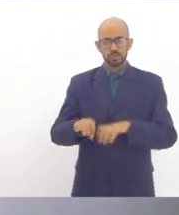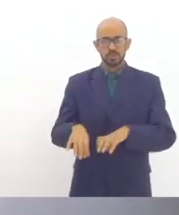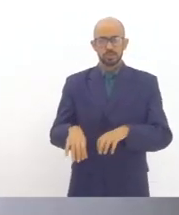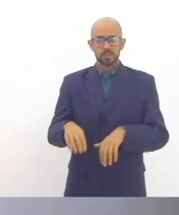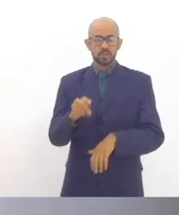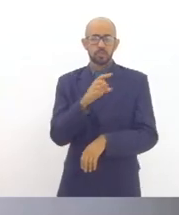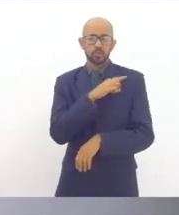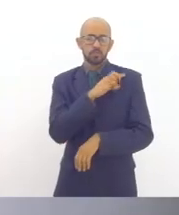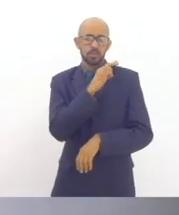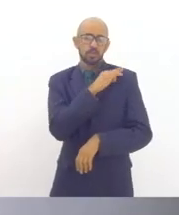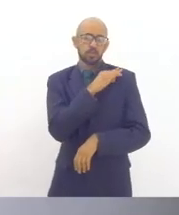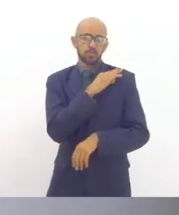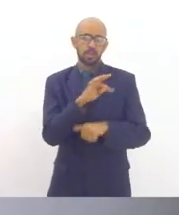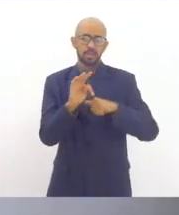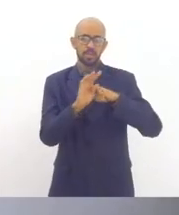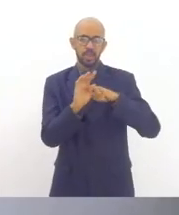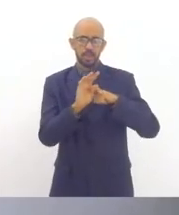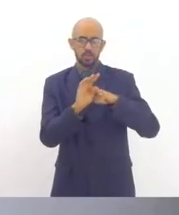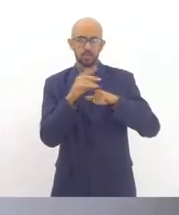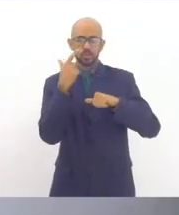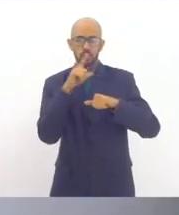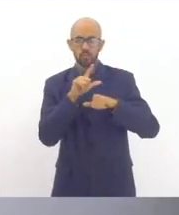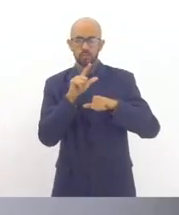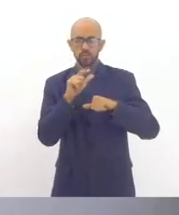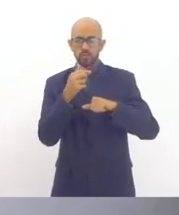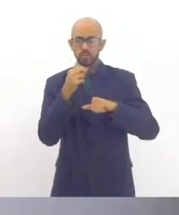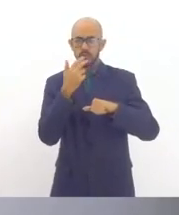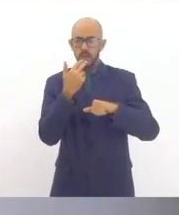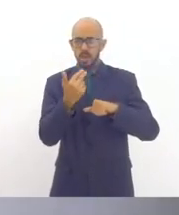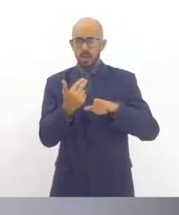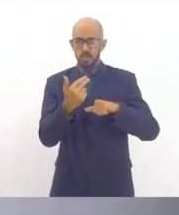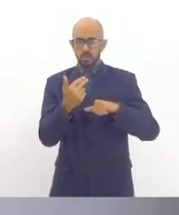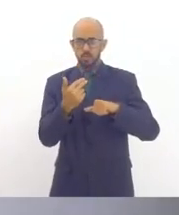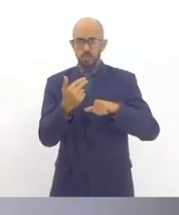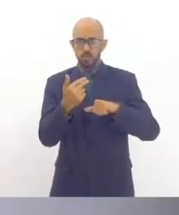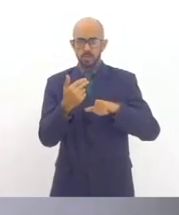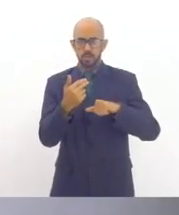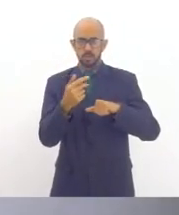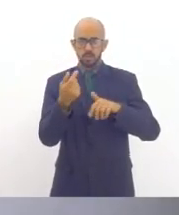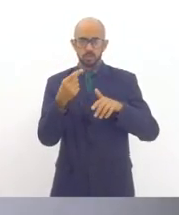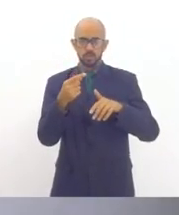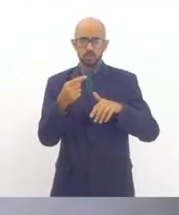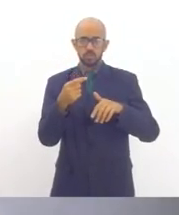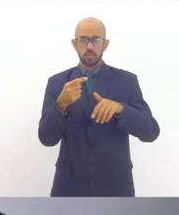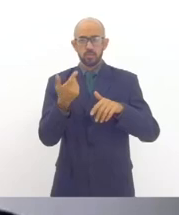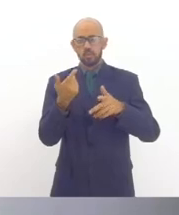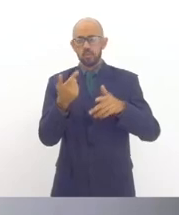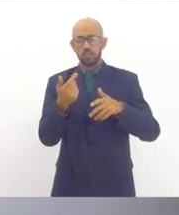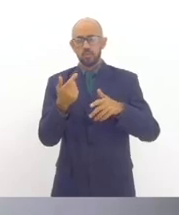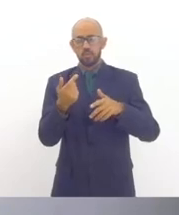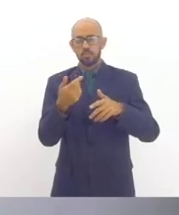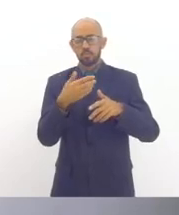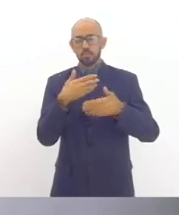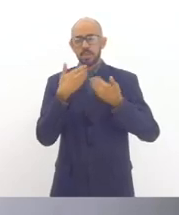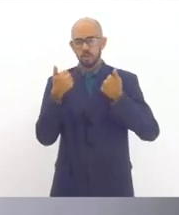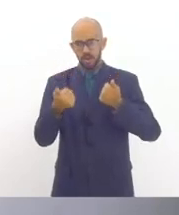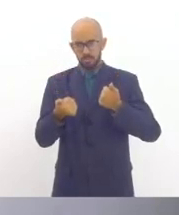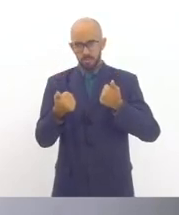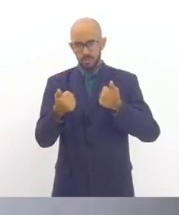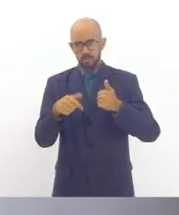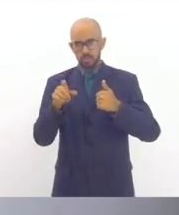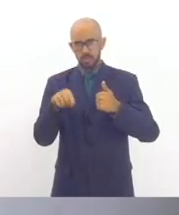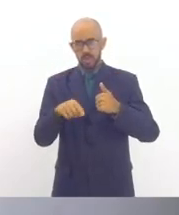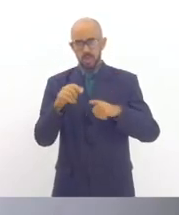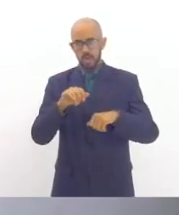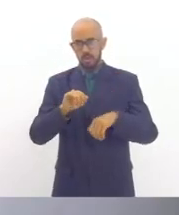nós conseguimos colocar a língua estrangeira no aprofundamento. De que maneira? A obrigatoriedade do